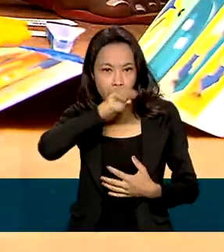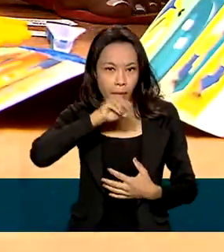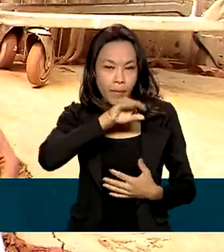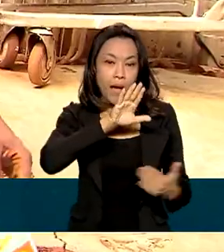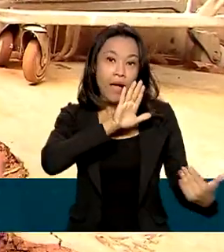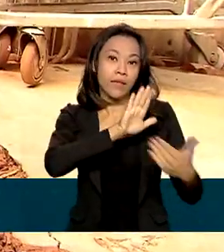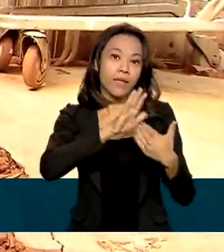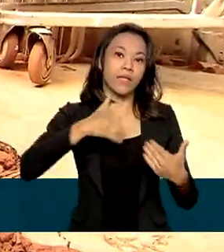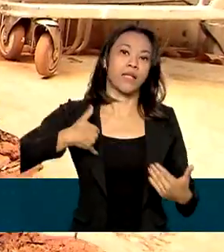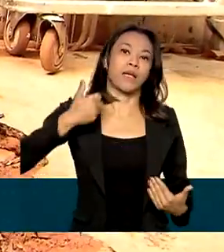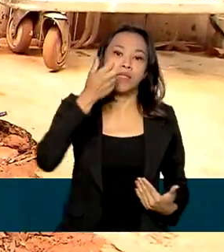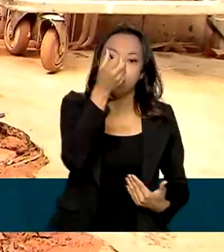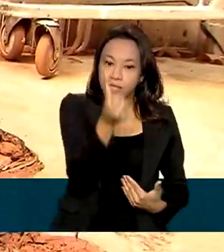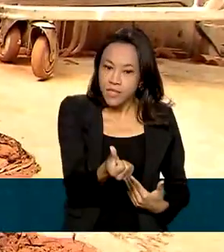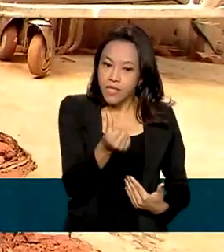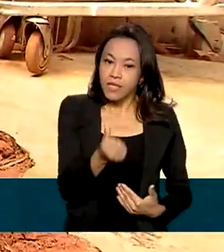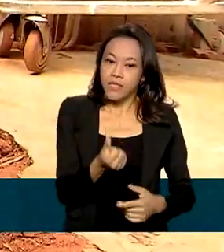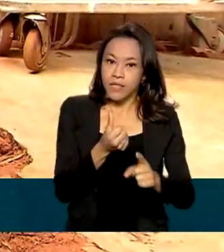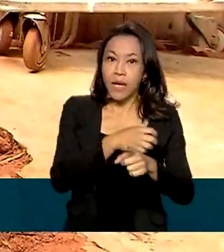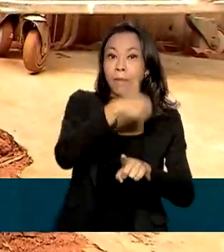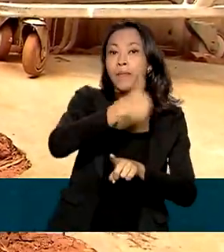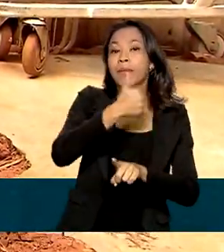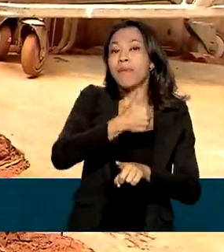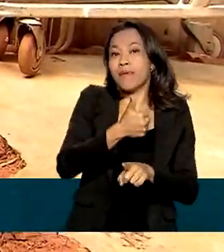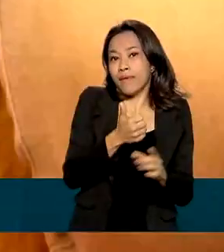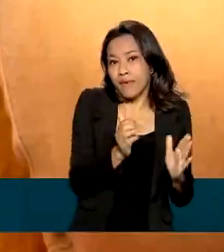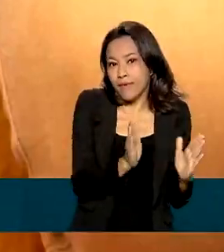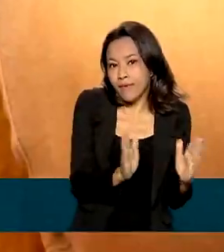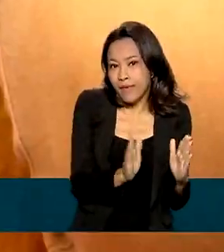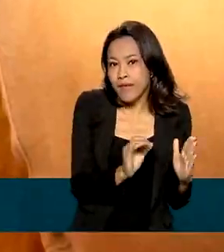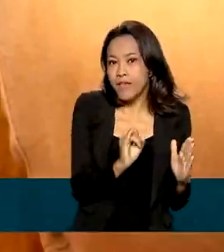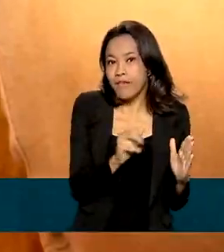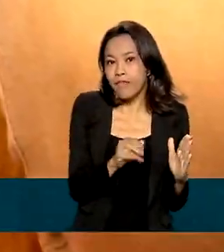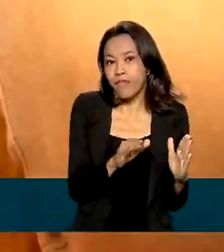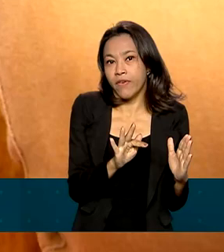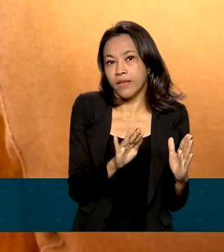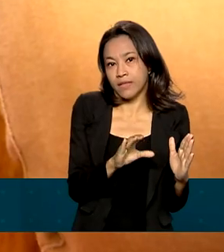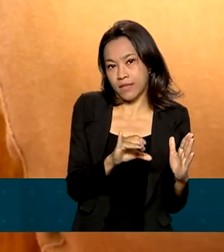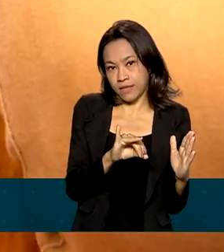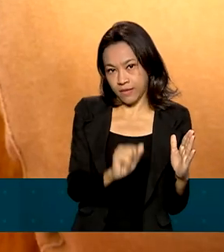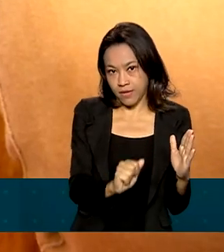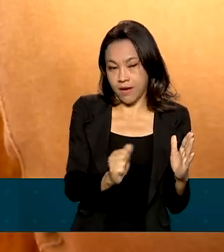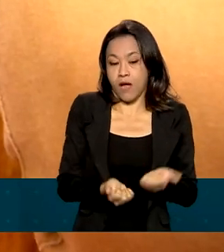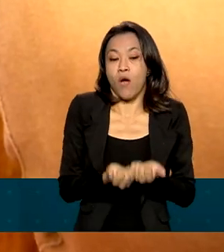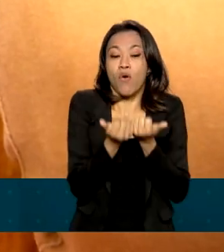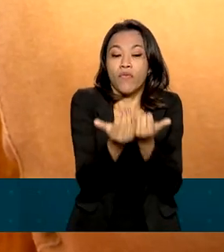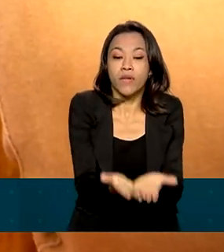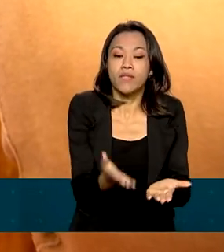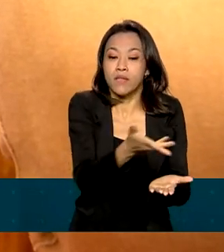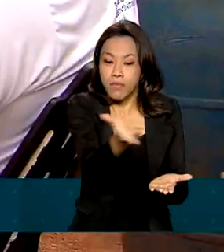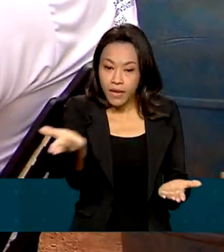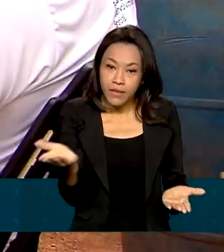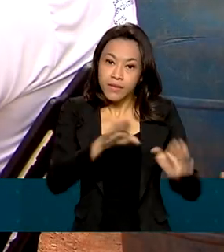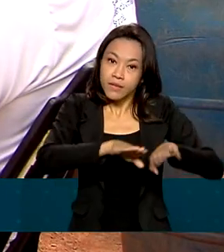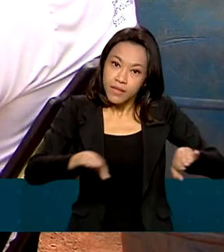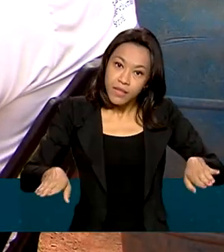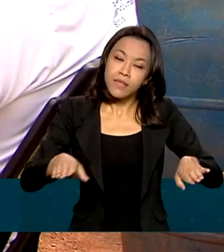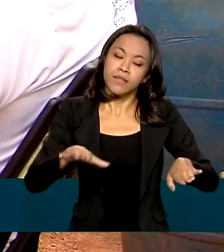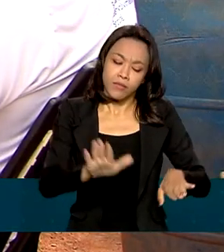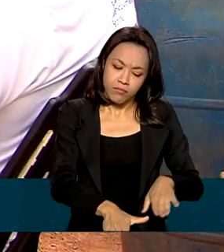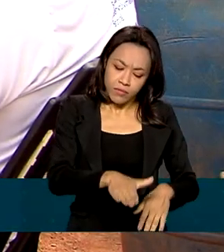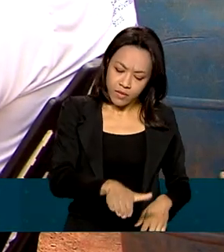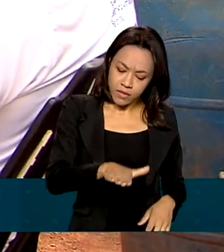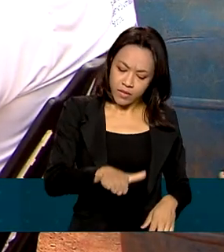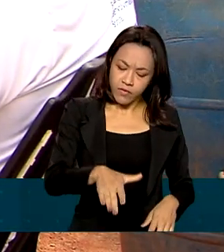seis anos de idade a chamada primeira infância a meta do governo é oferecer aos brasileirinhos em situação de risco no